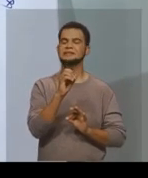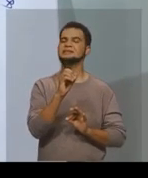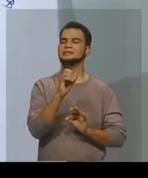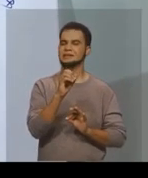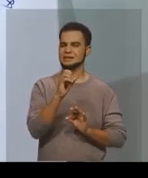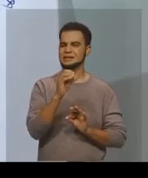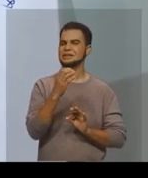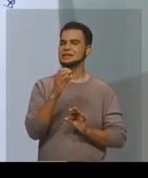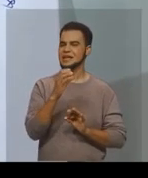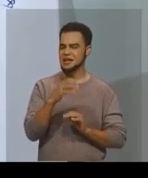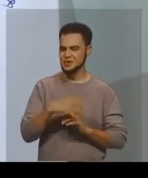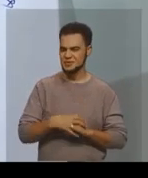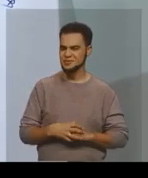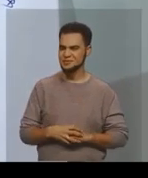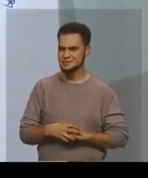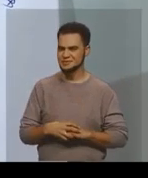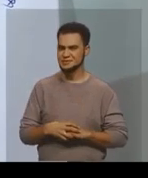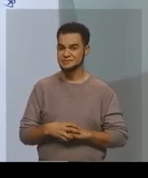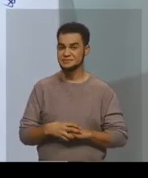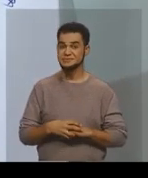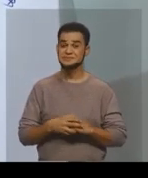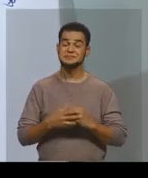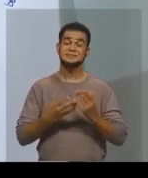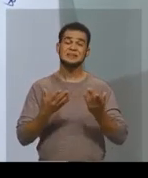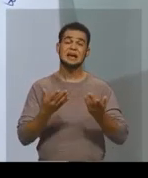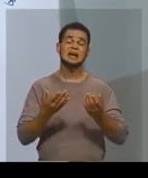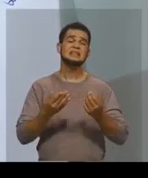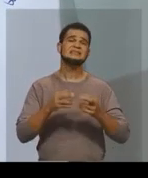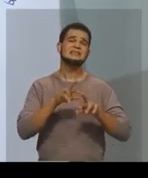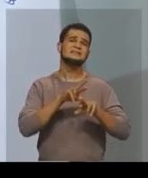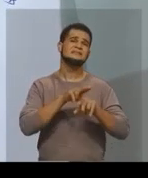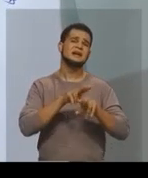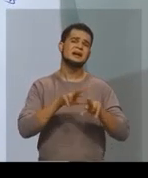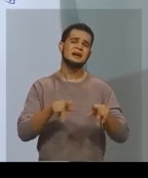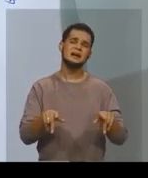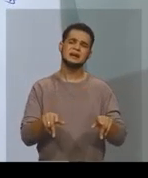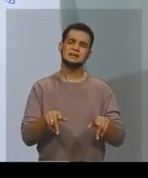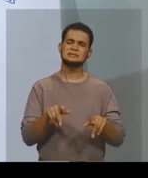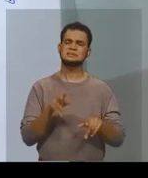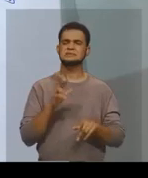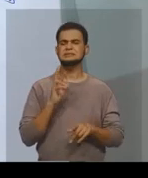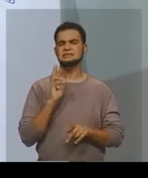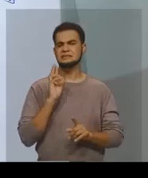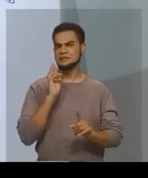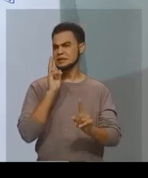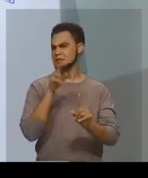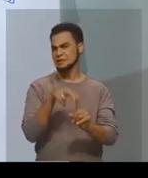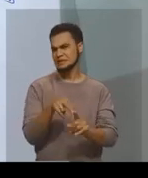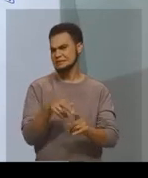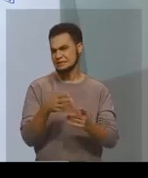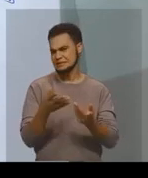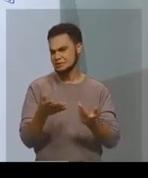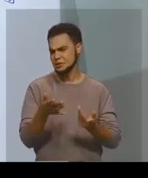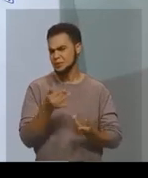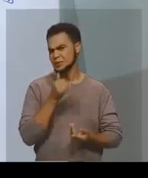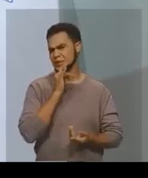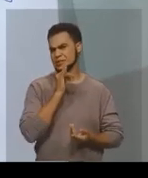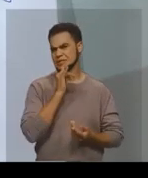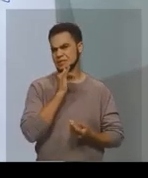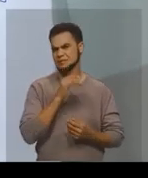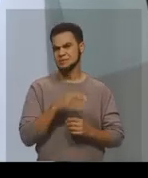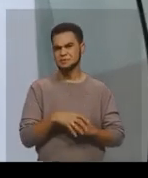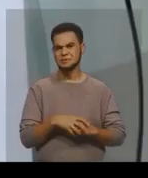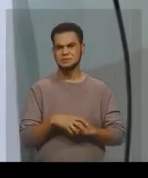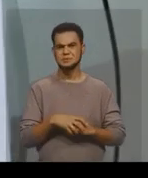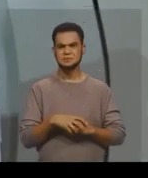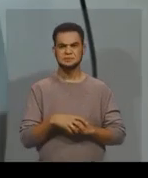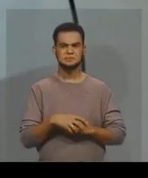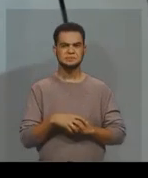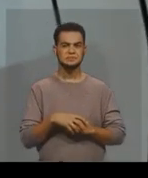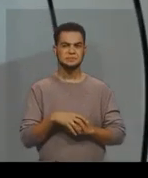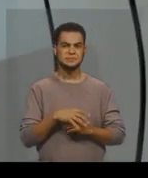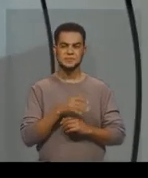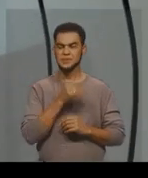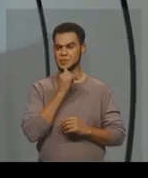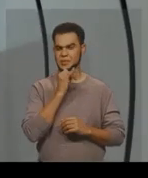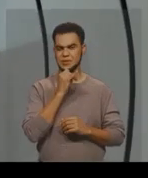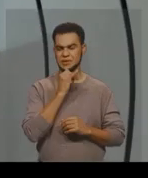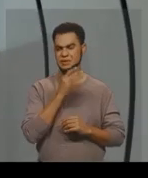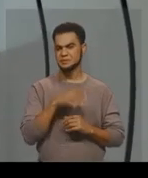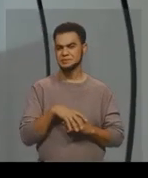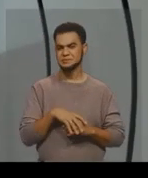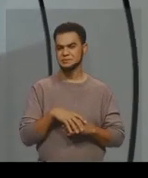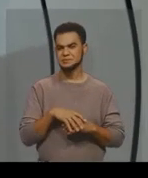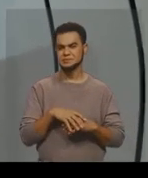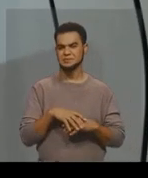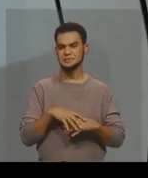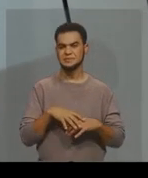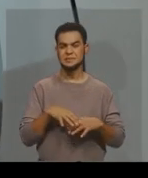vários representativos desse ângulo raso no seu dia a dia. Por exemplo, se eu pego, né, vou pegar a